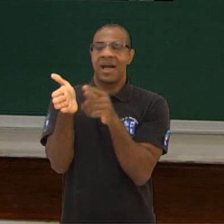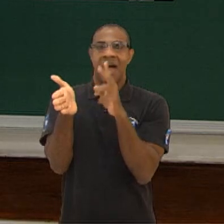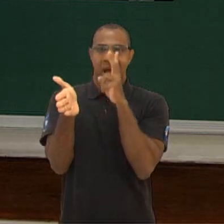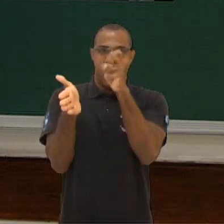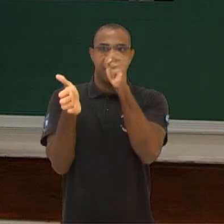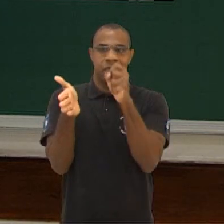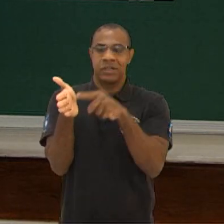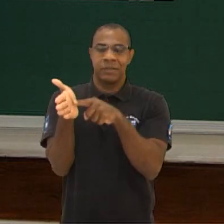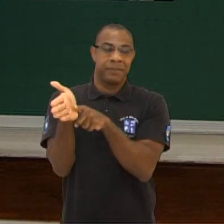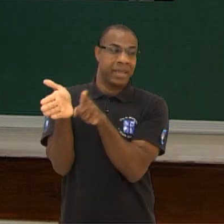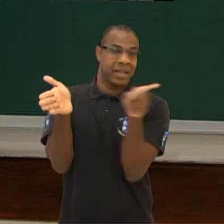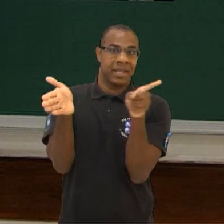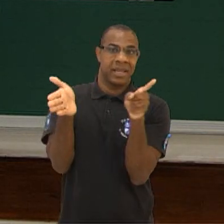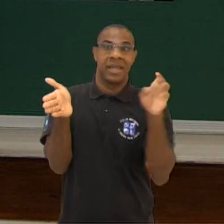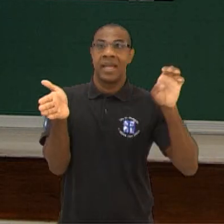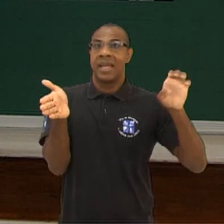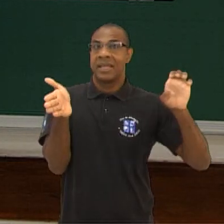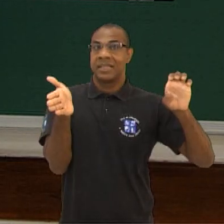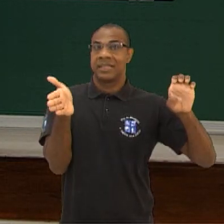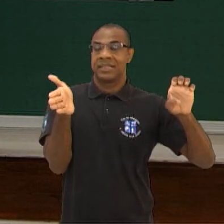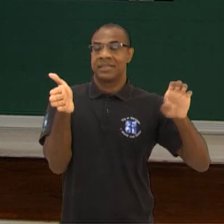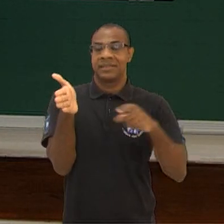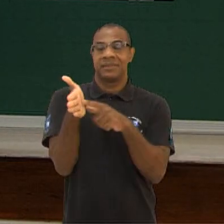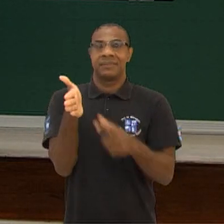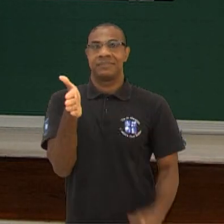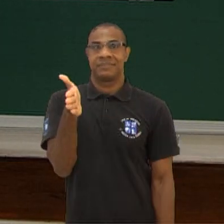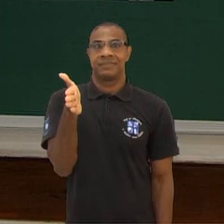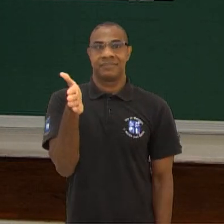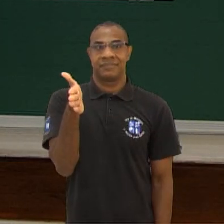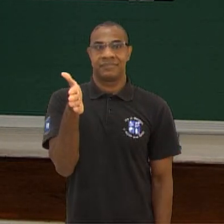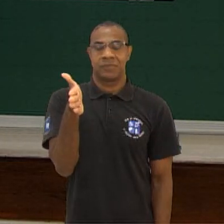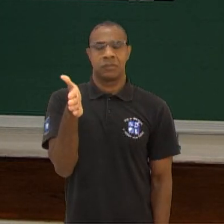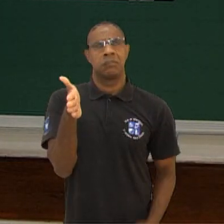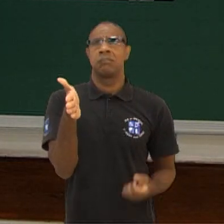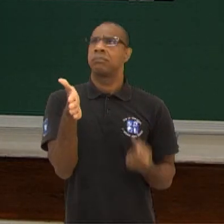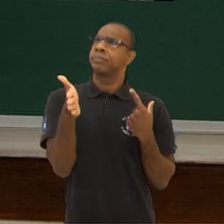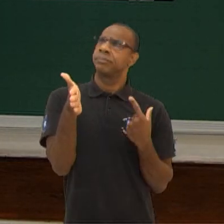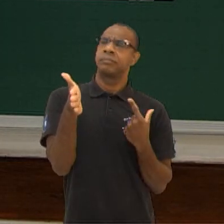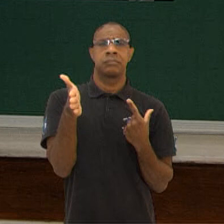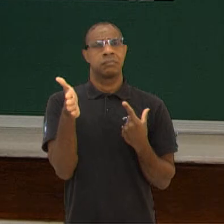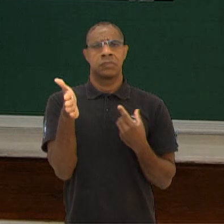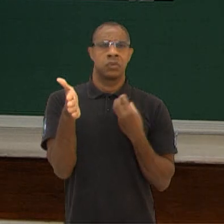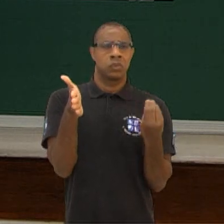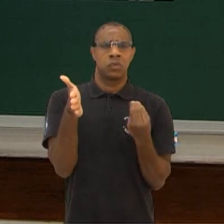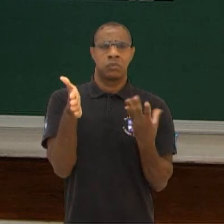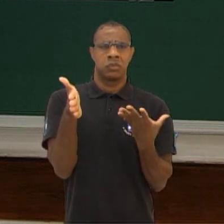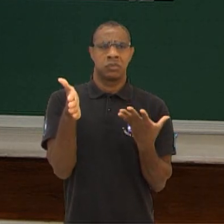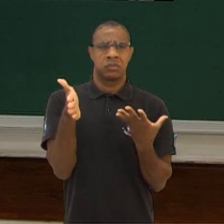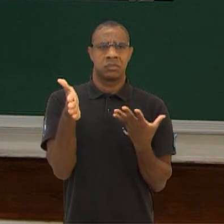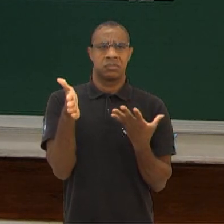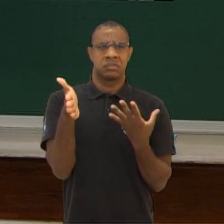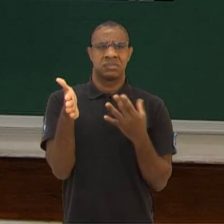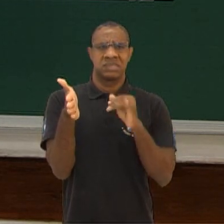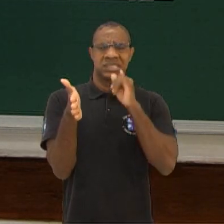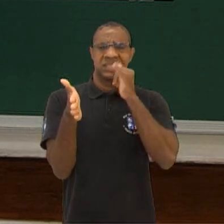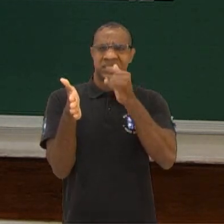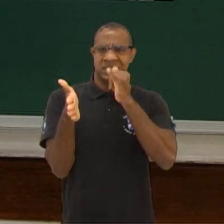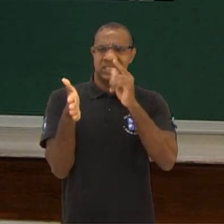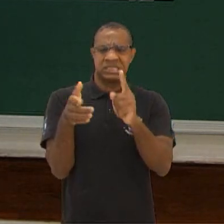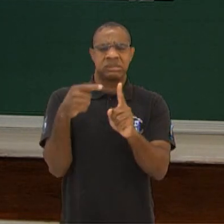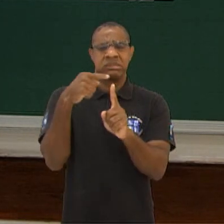para a esquerda. Verdade? Opa, peraí, mas o feixe não é de elétrons? Elétron não é carga